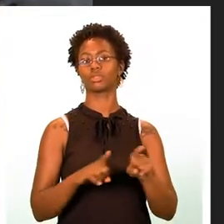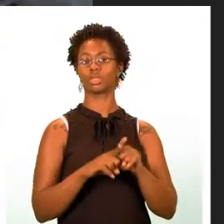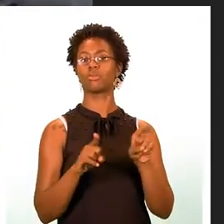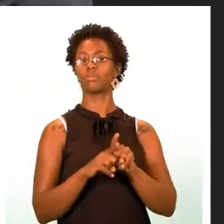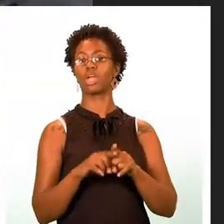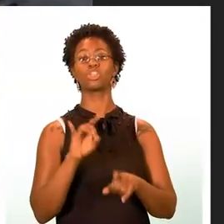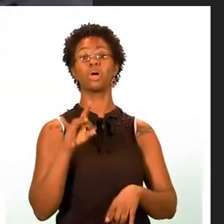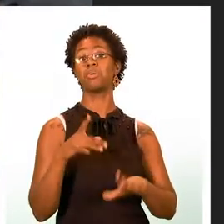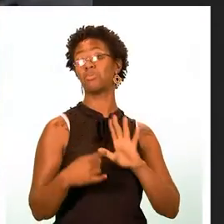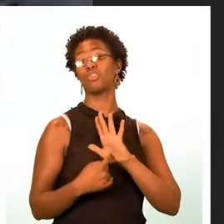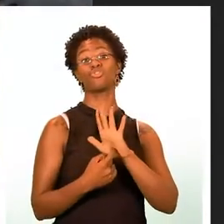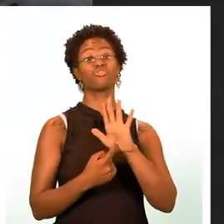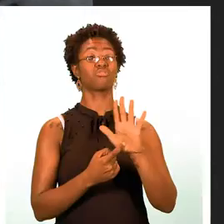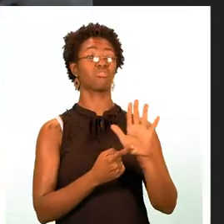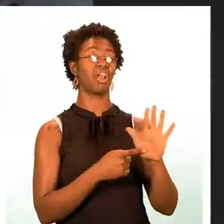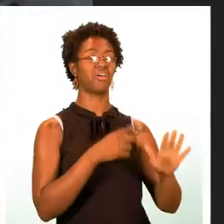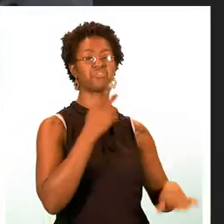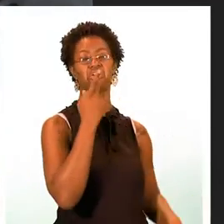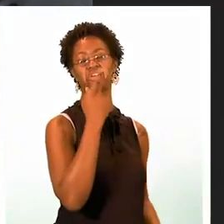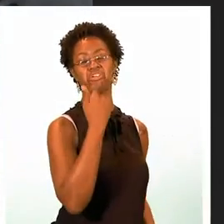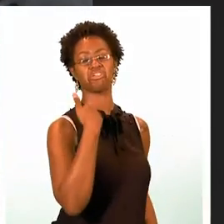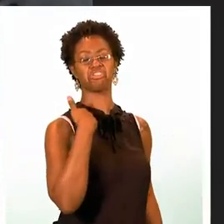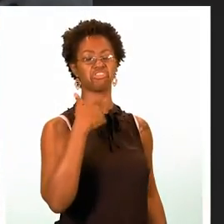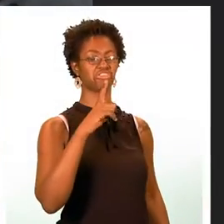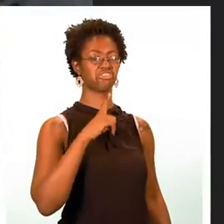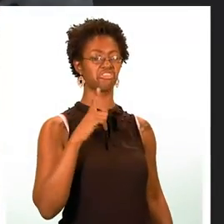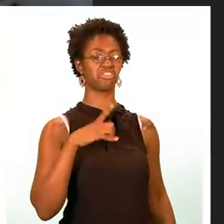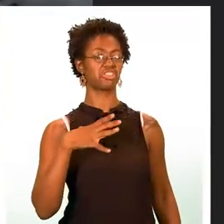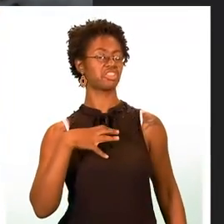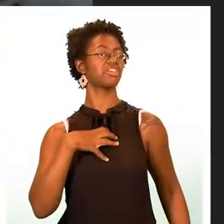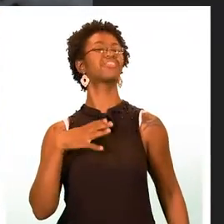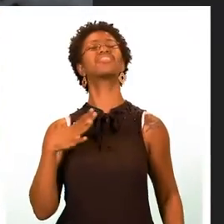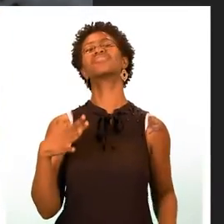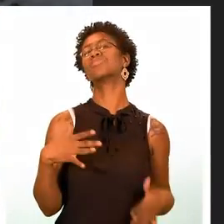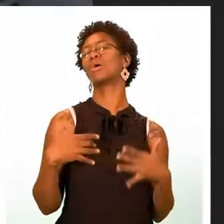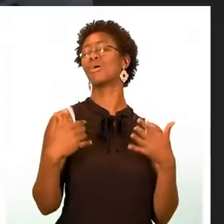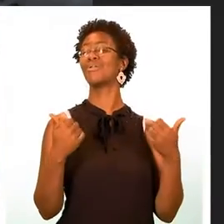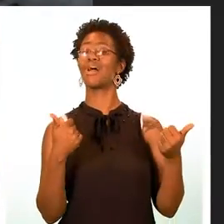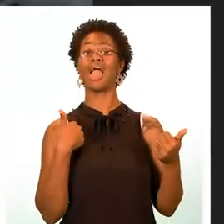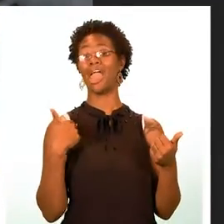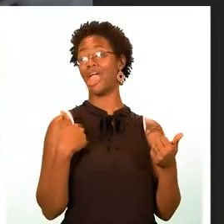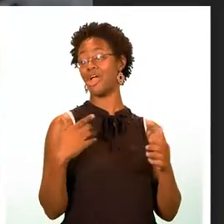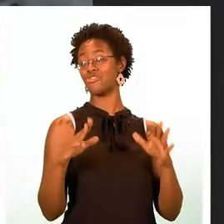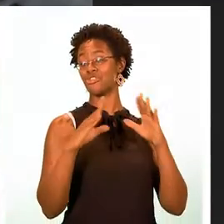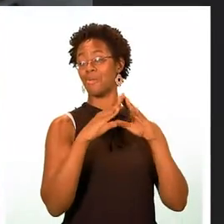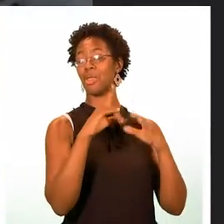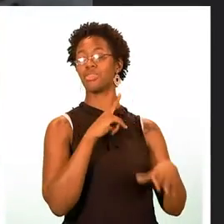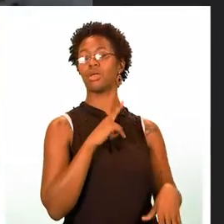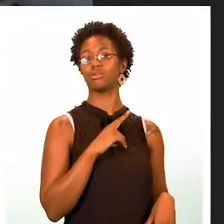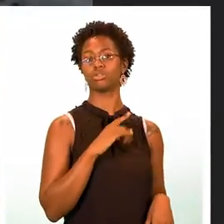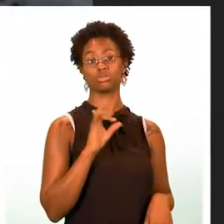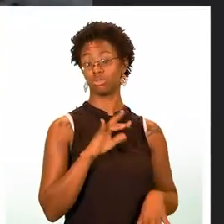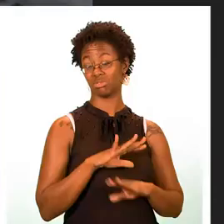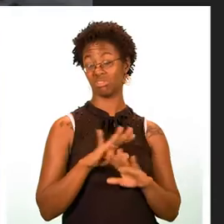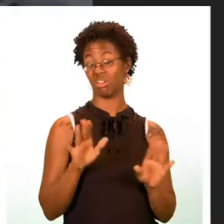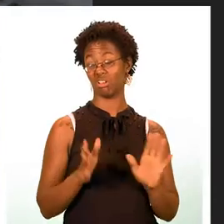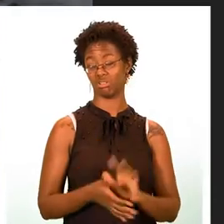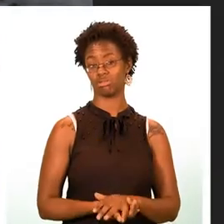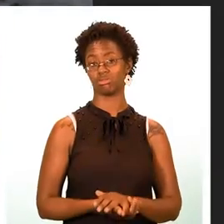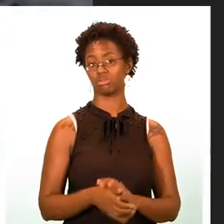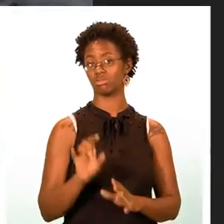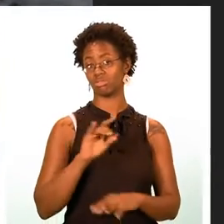é mais uma questão de status, é mais uma questão de você se sentir melhor que você tem um diamante